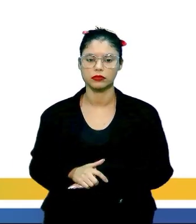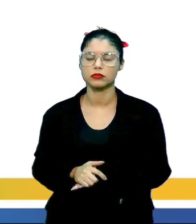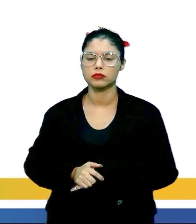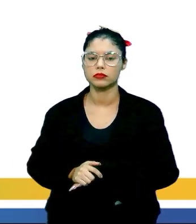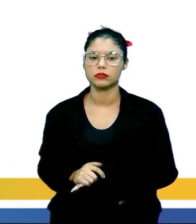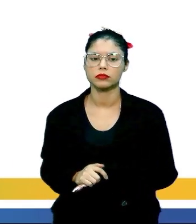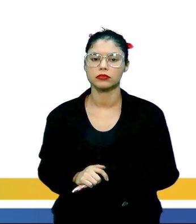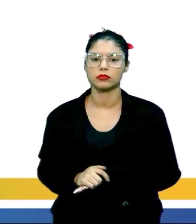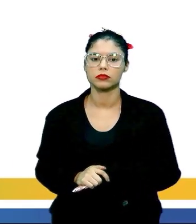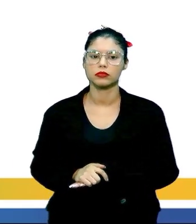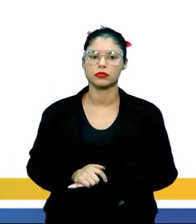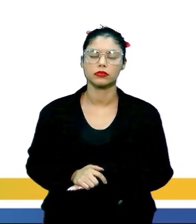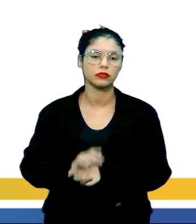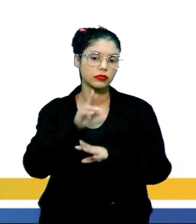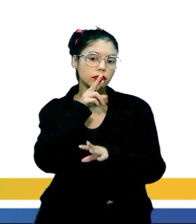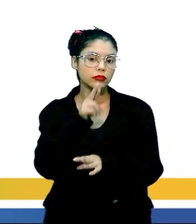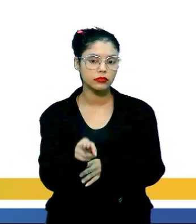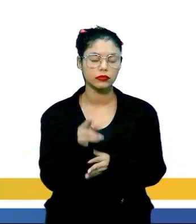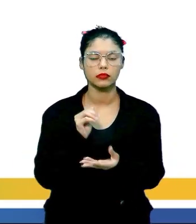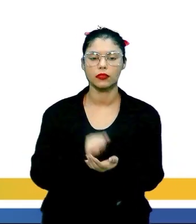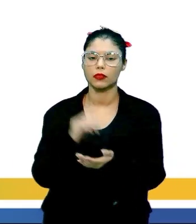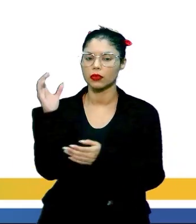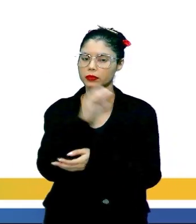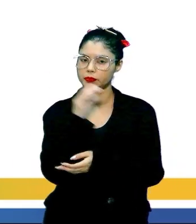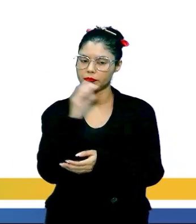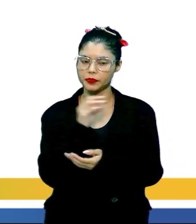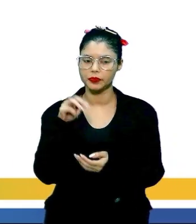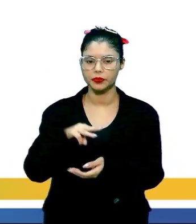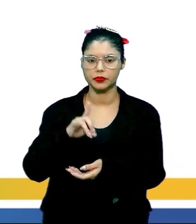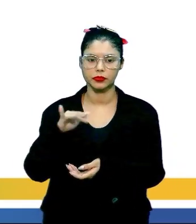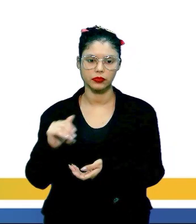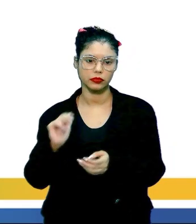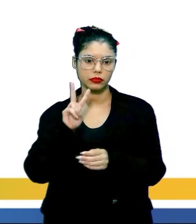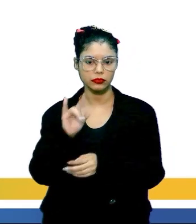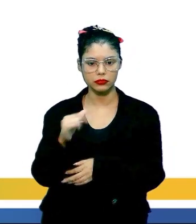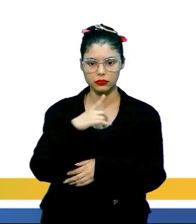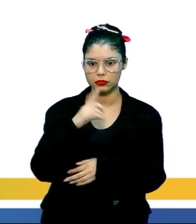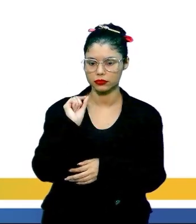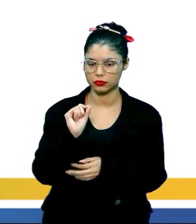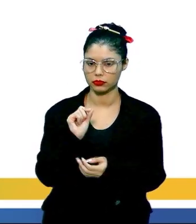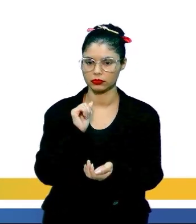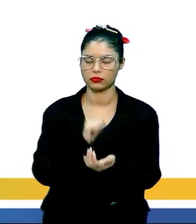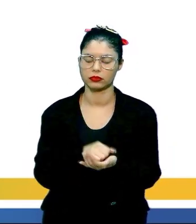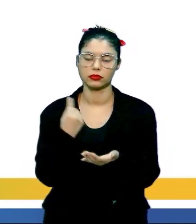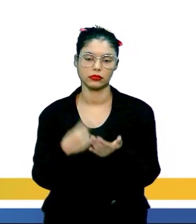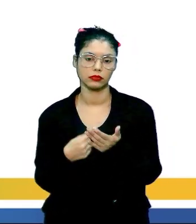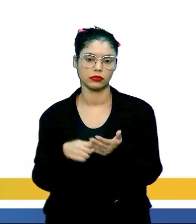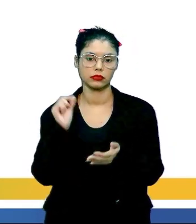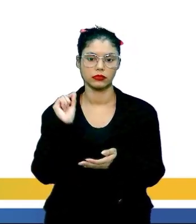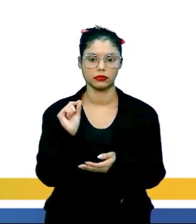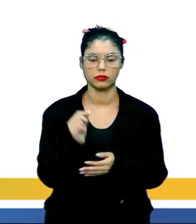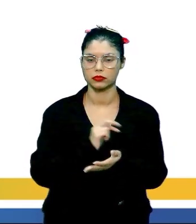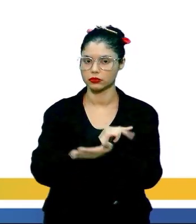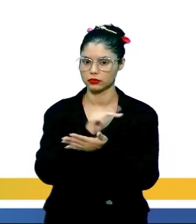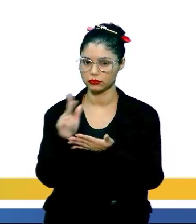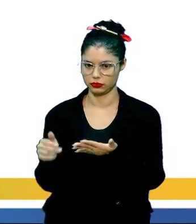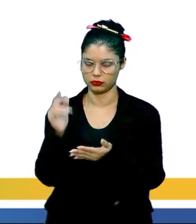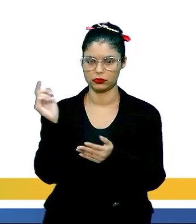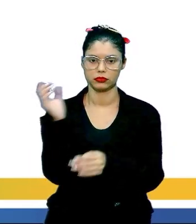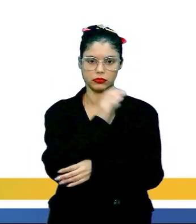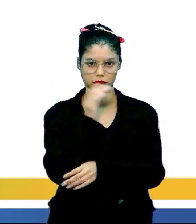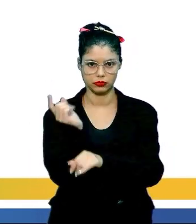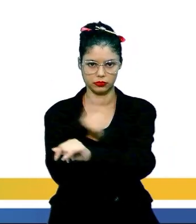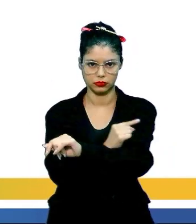segundos. Calculando essa aceleração média, a gente vai levar em consideração essa variação de